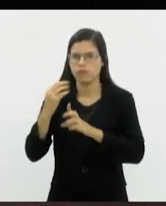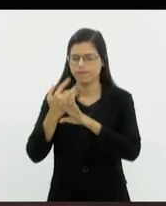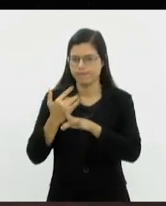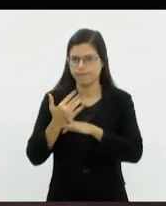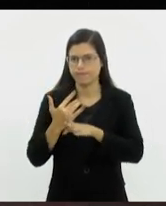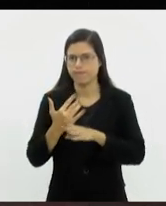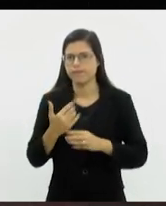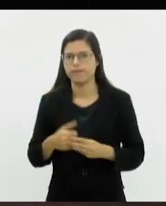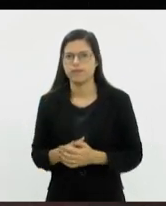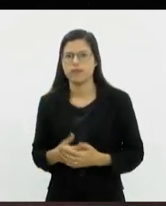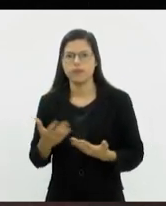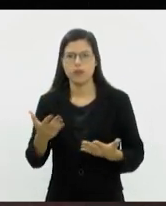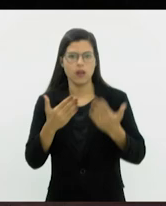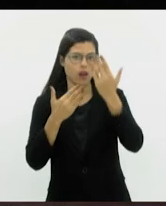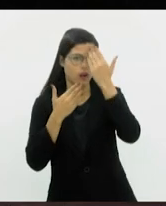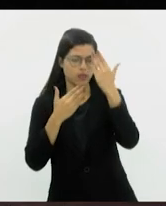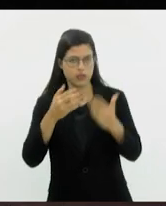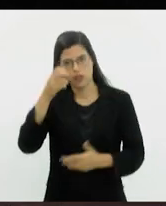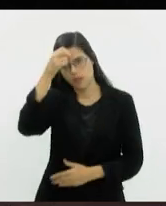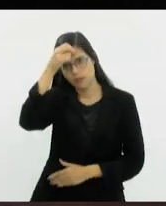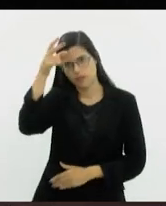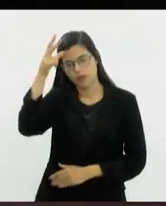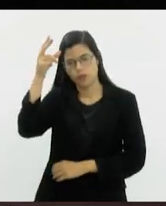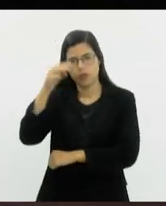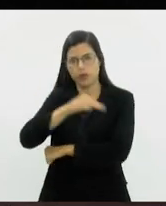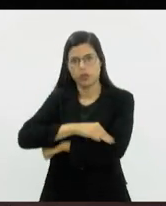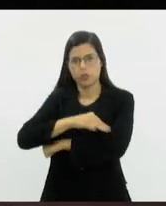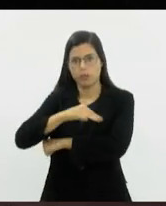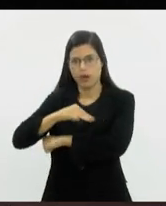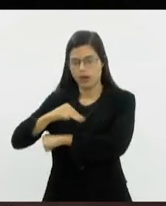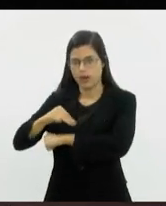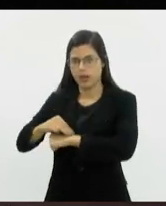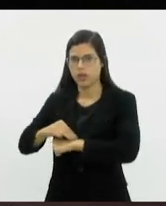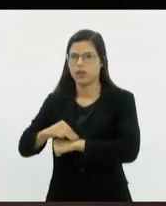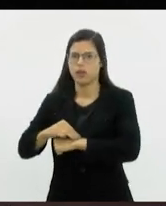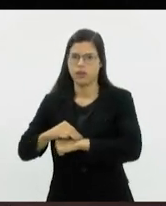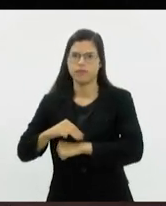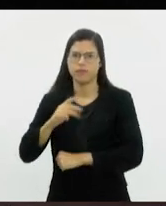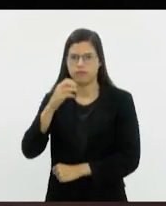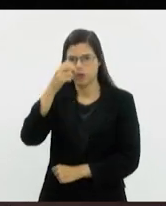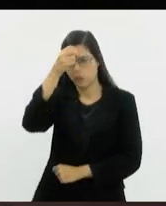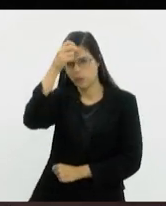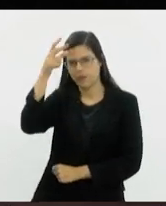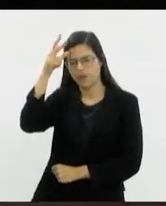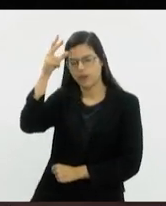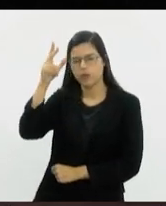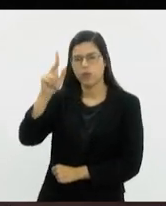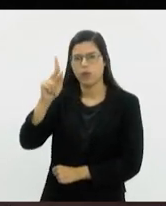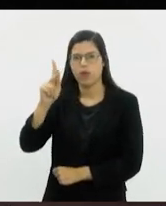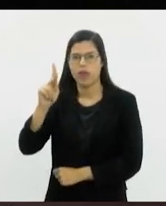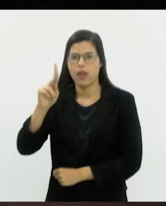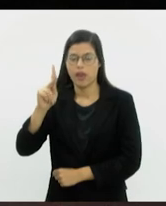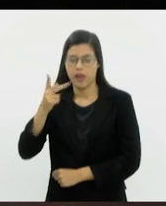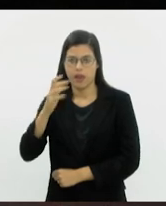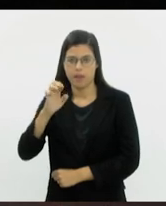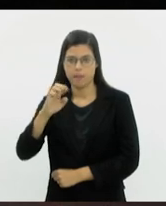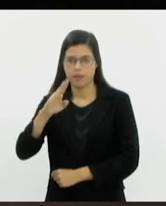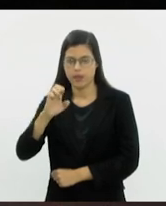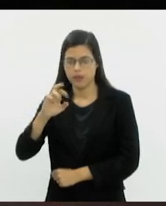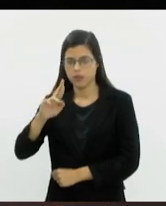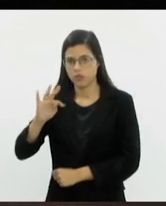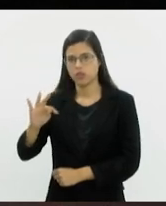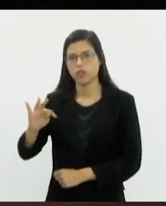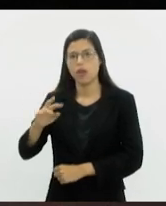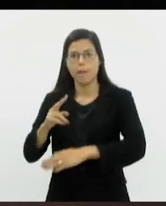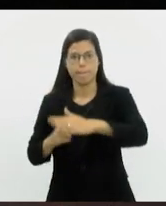também agradecer à Prefeitura Municipal de Macaé, na pessoa do prefeito Elbert, porque a ponte é